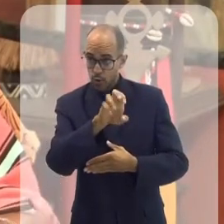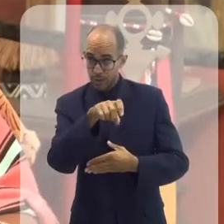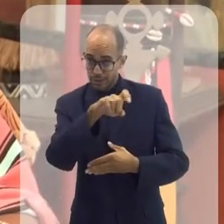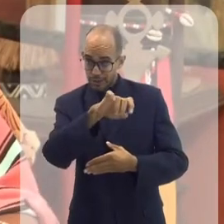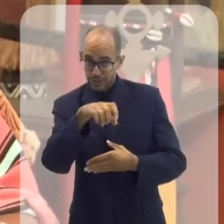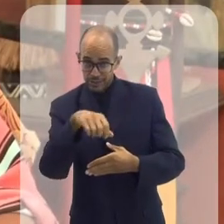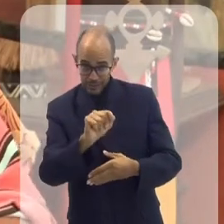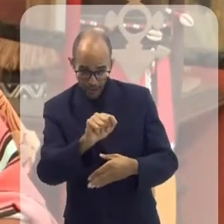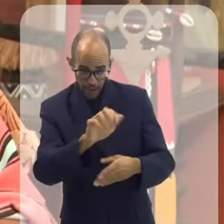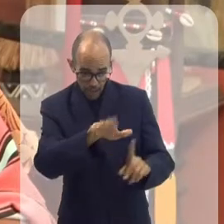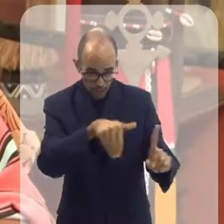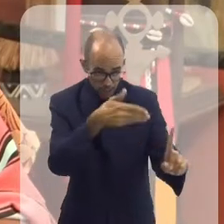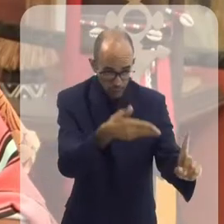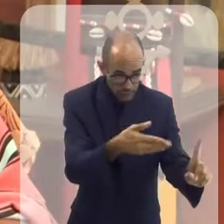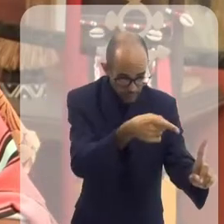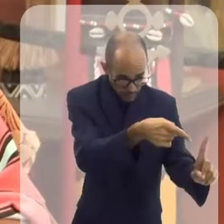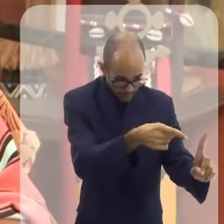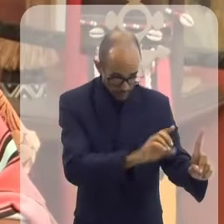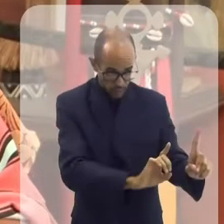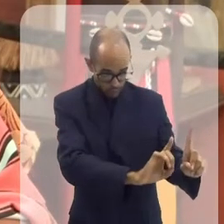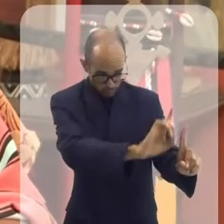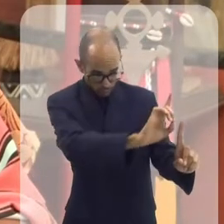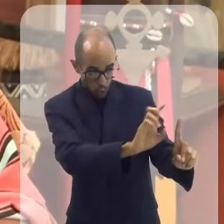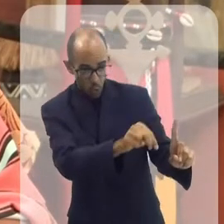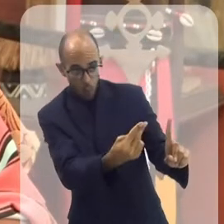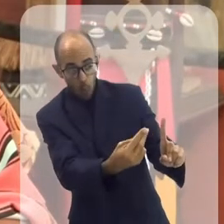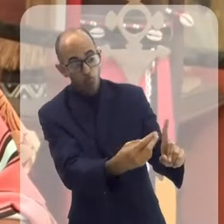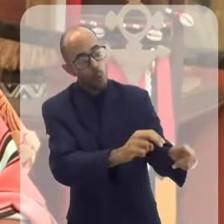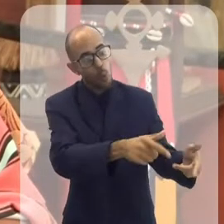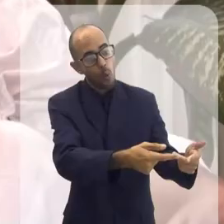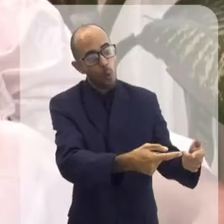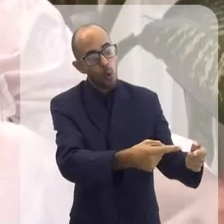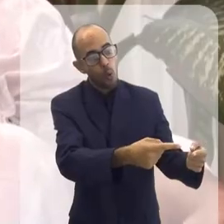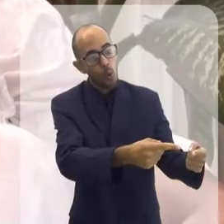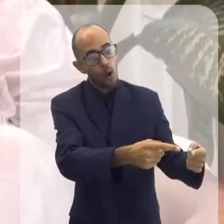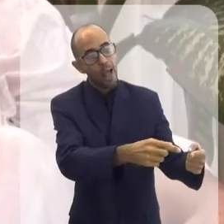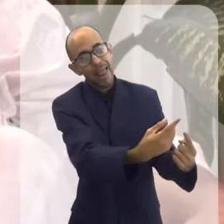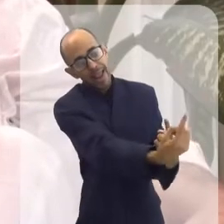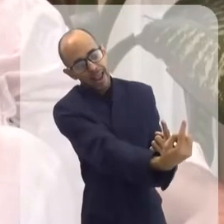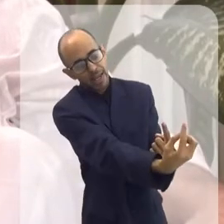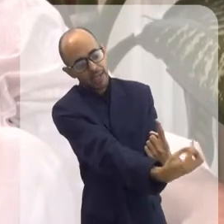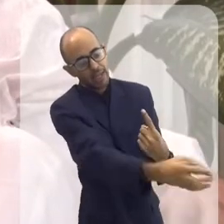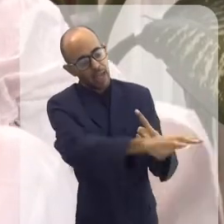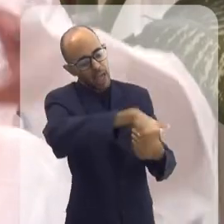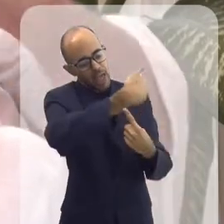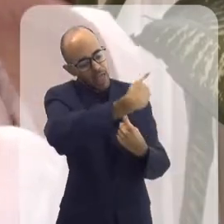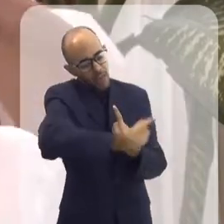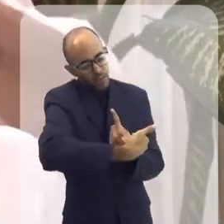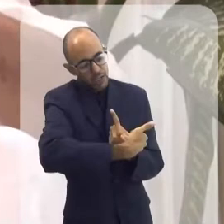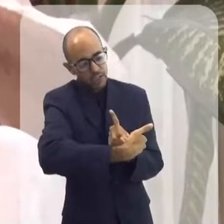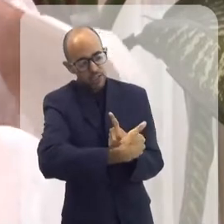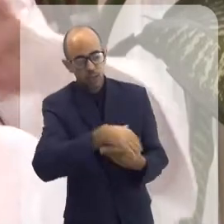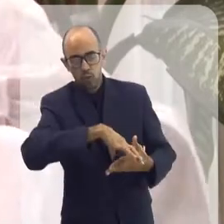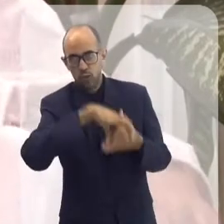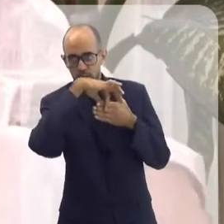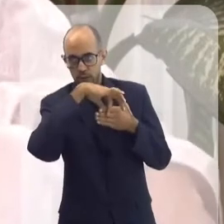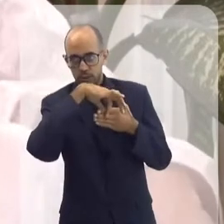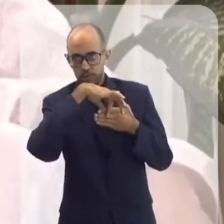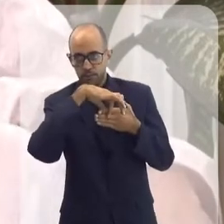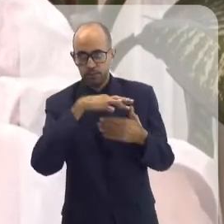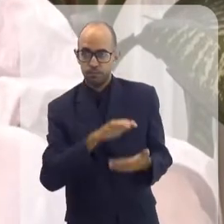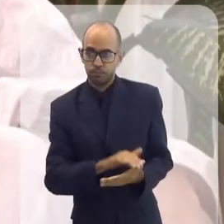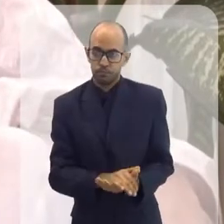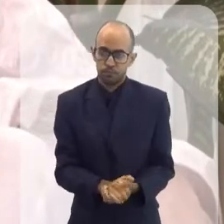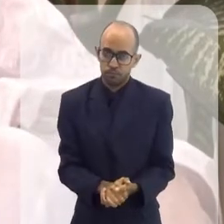ou deixar aqui reverenciou Bauru e é para gente ir entender a dimensão dessa